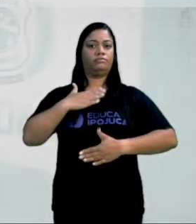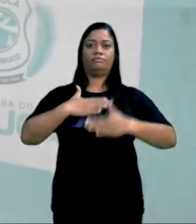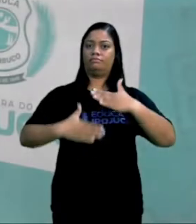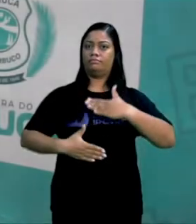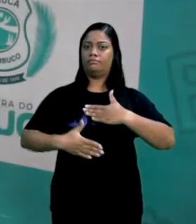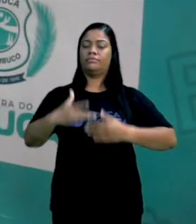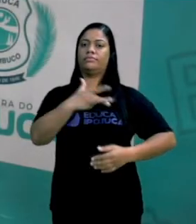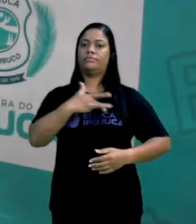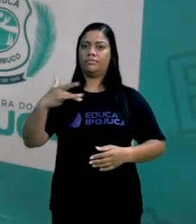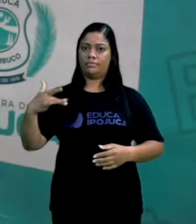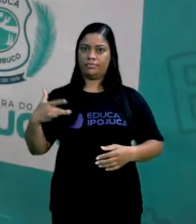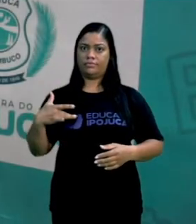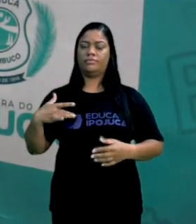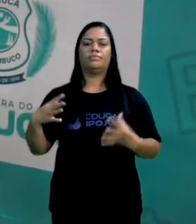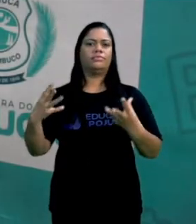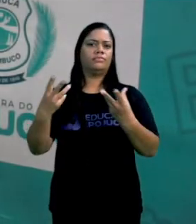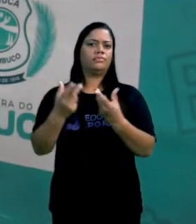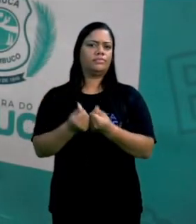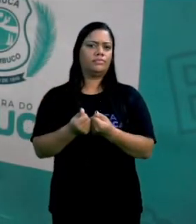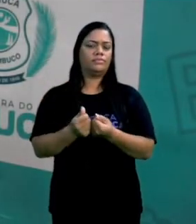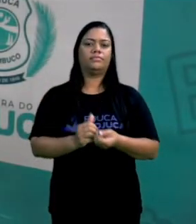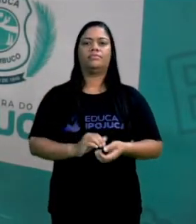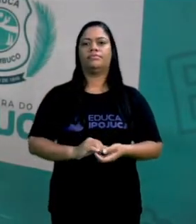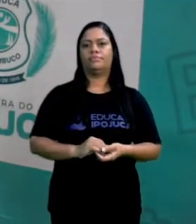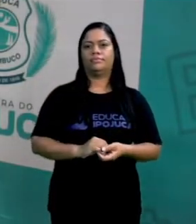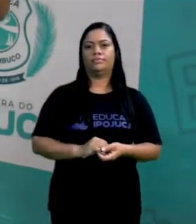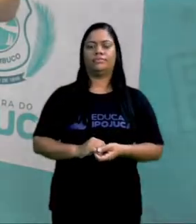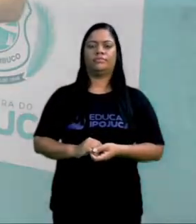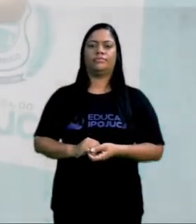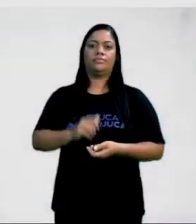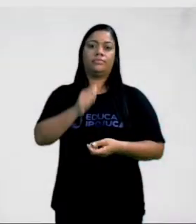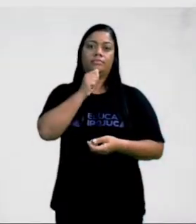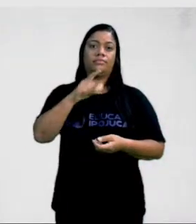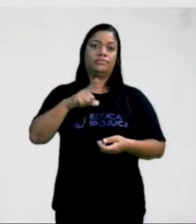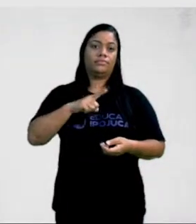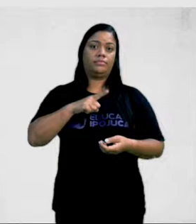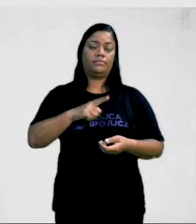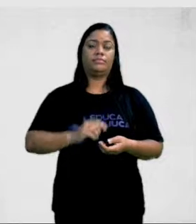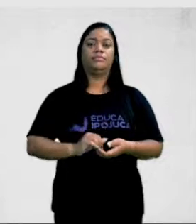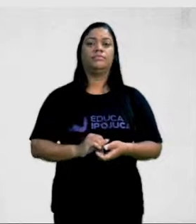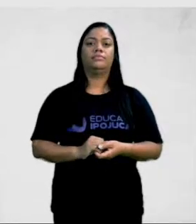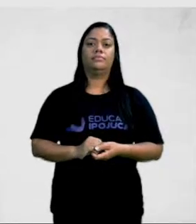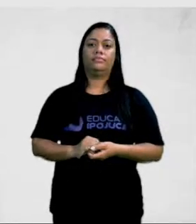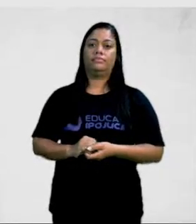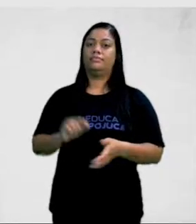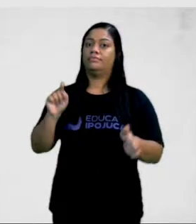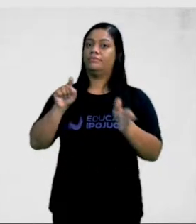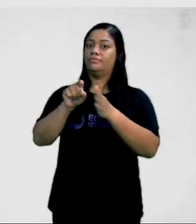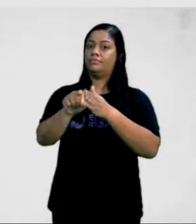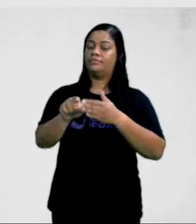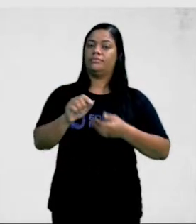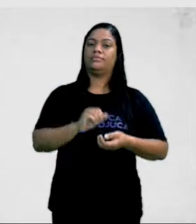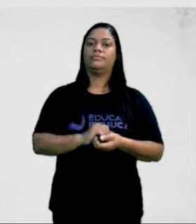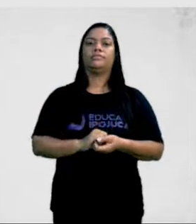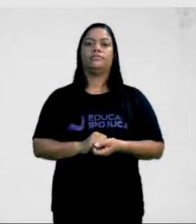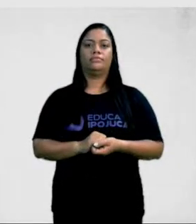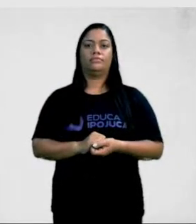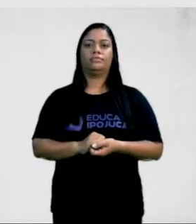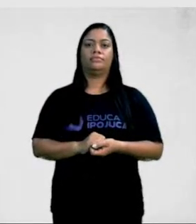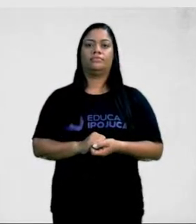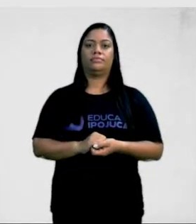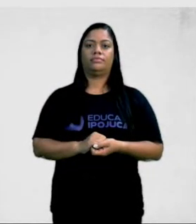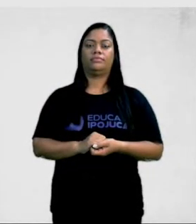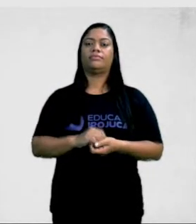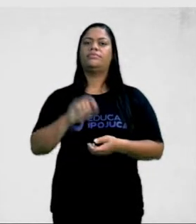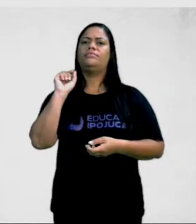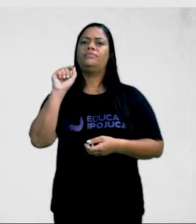da saúde, de forma geral. Ainda tem como questionamento o exercício físico,